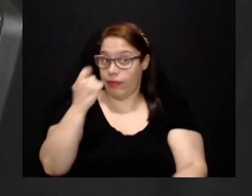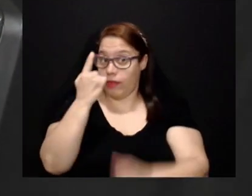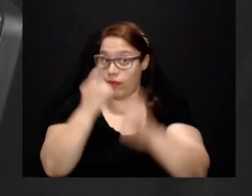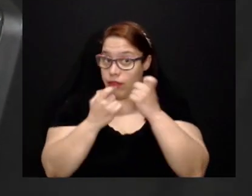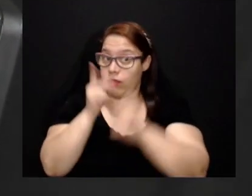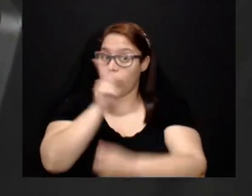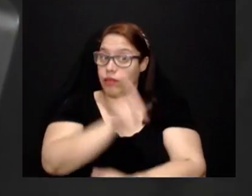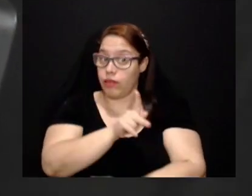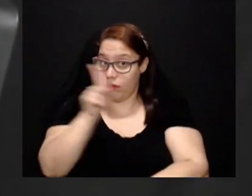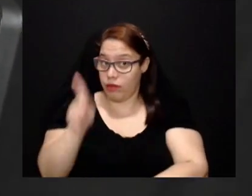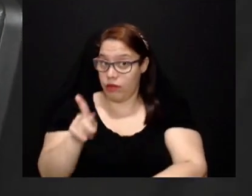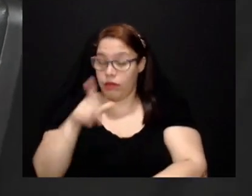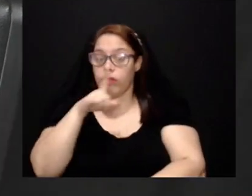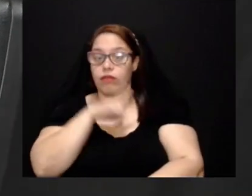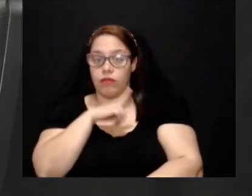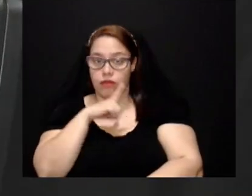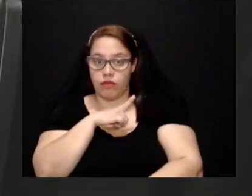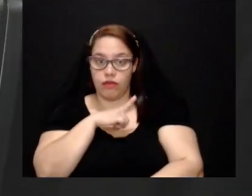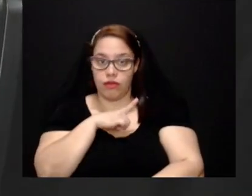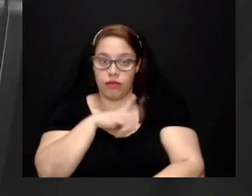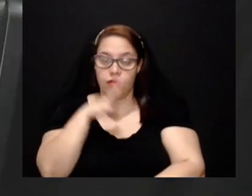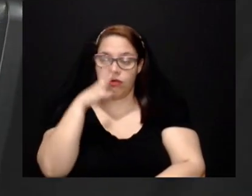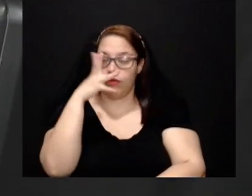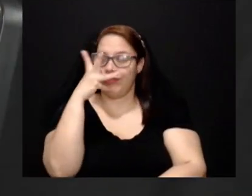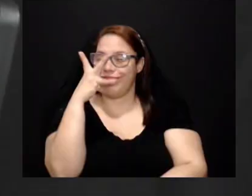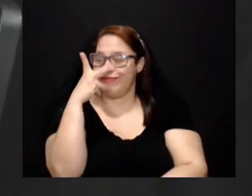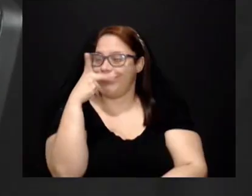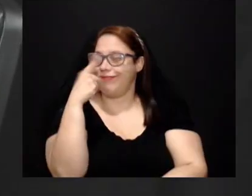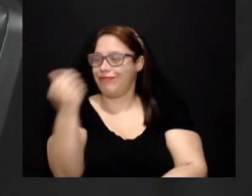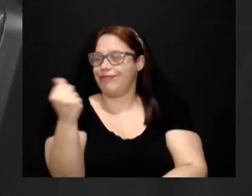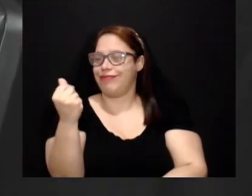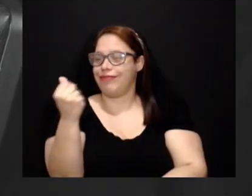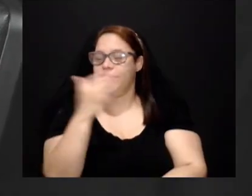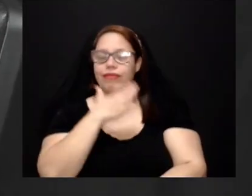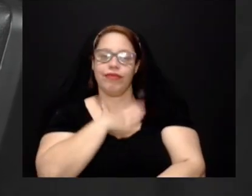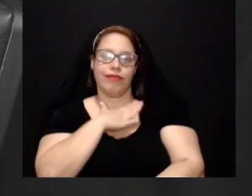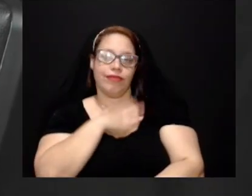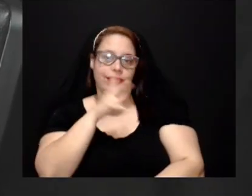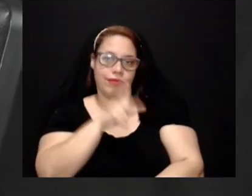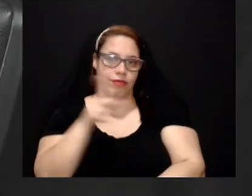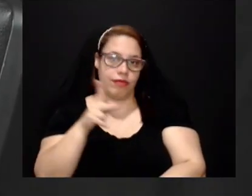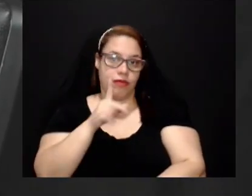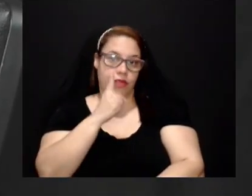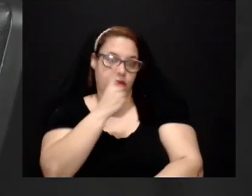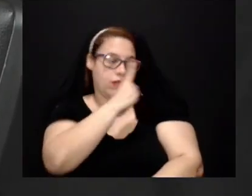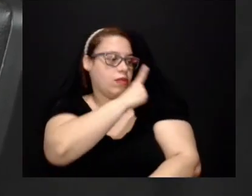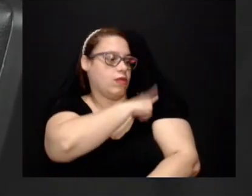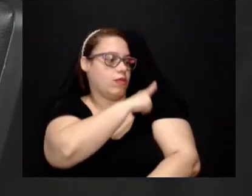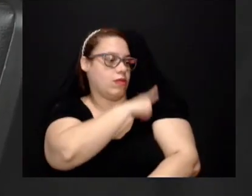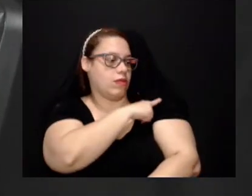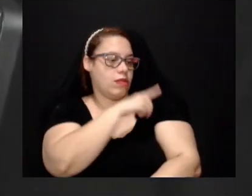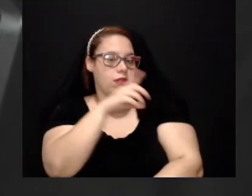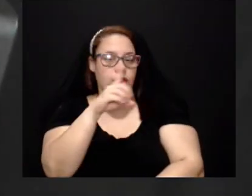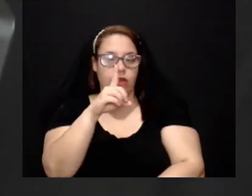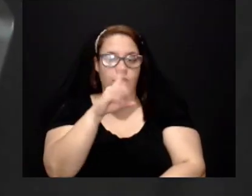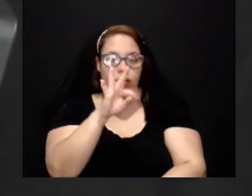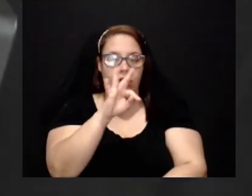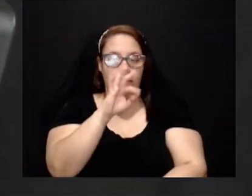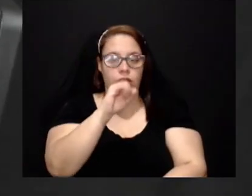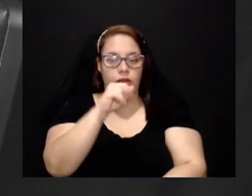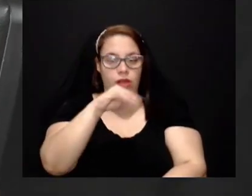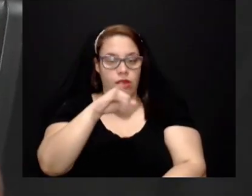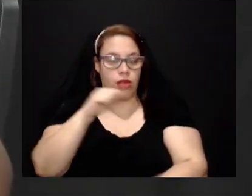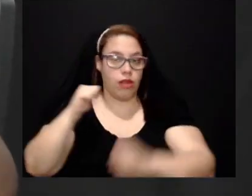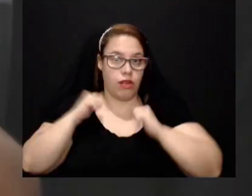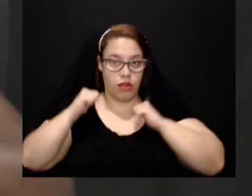que eu tive, que eu achava bonita, a minha professora da primeira série, professora Tânia, ela tinha uma mochila do Snoopy,